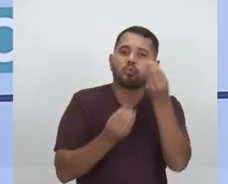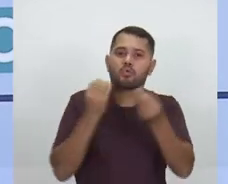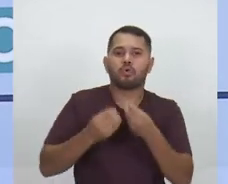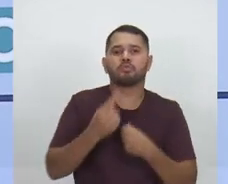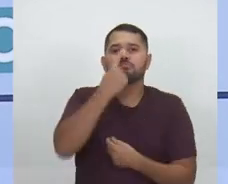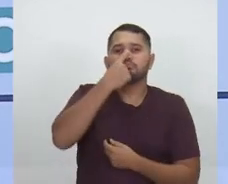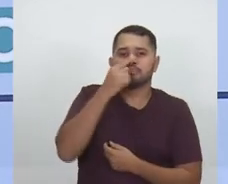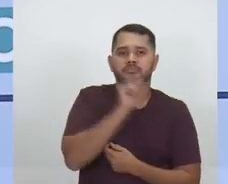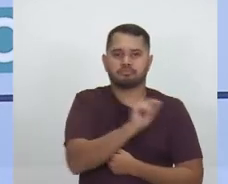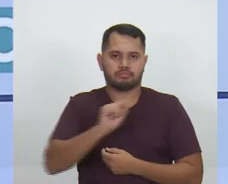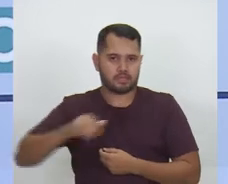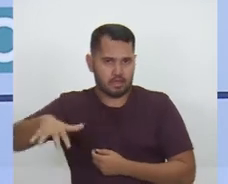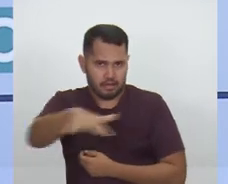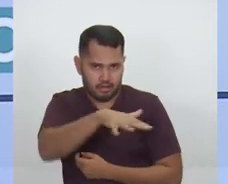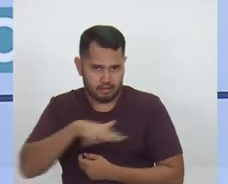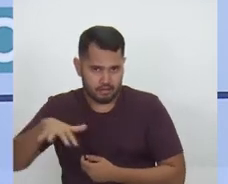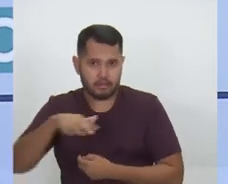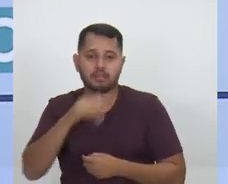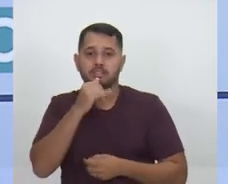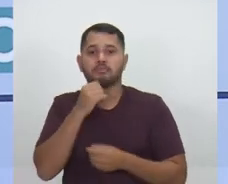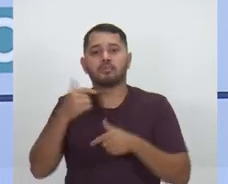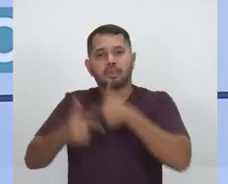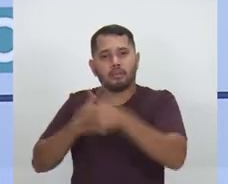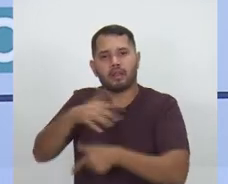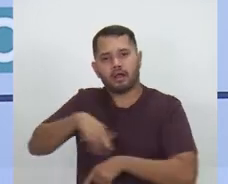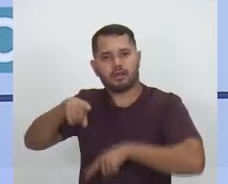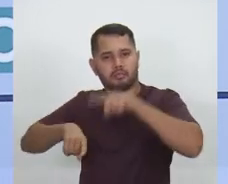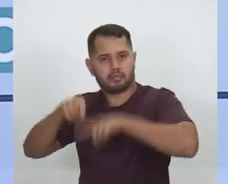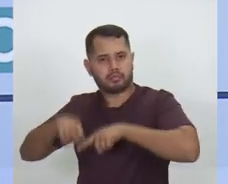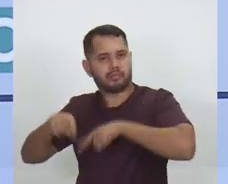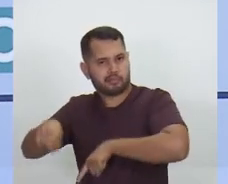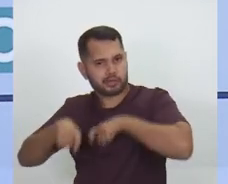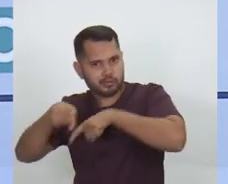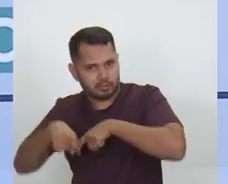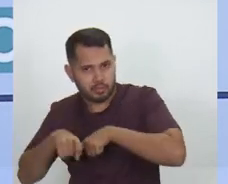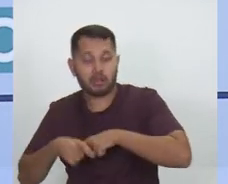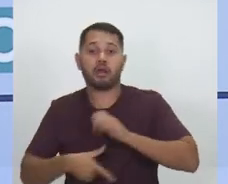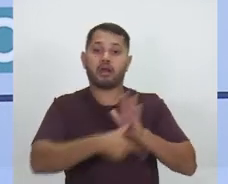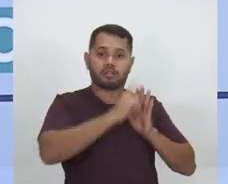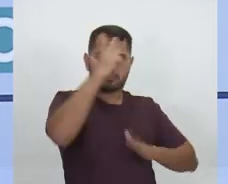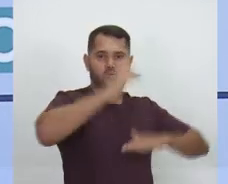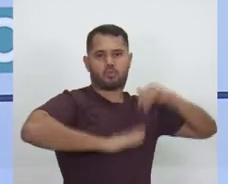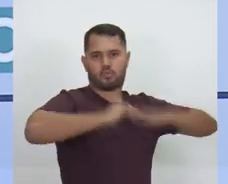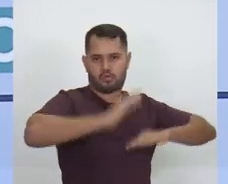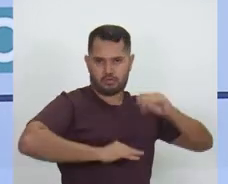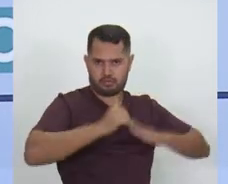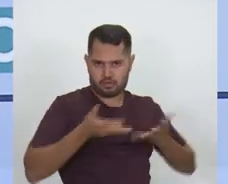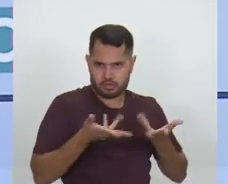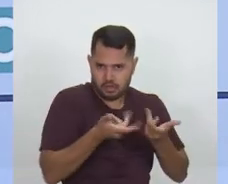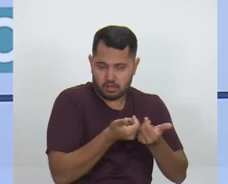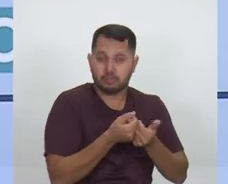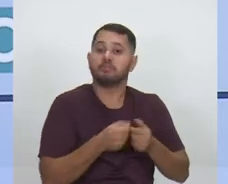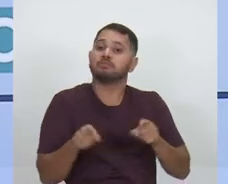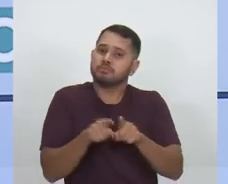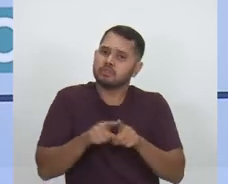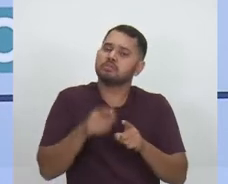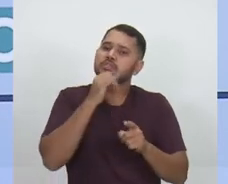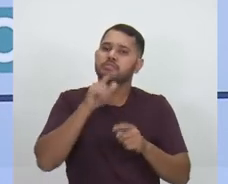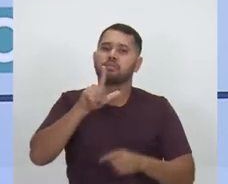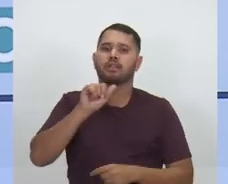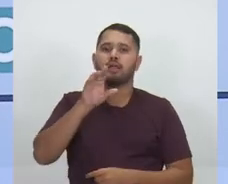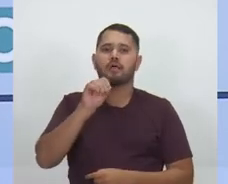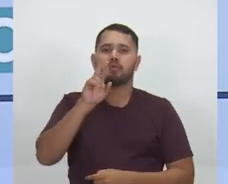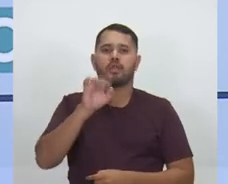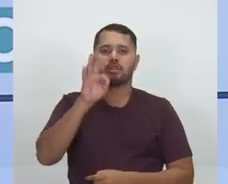região que para desenvolver o setor primário não vamos precisar de gente qualificada mas vamos também é recuperar laboratórios da